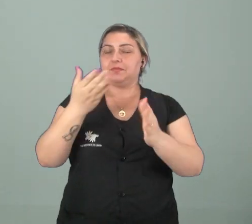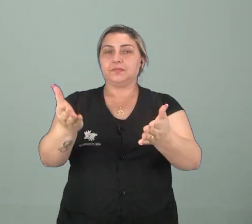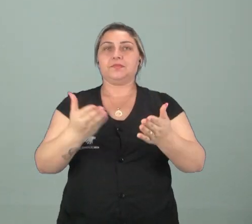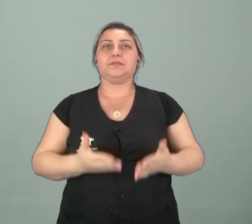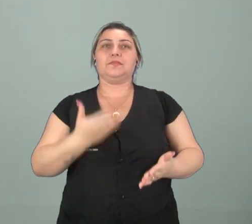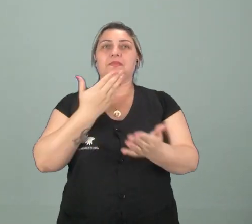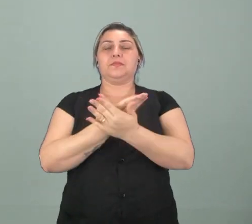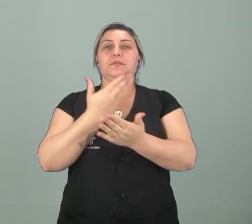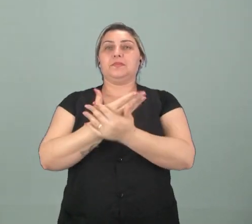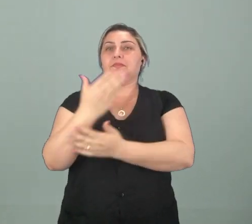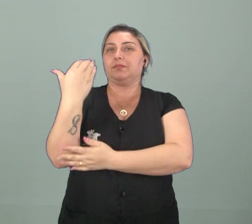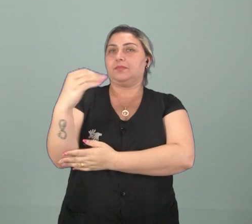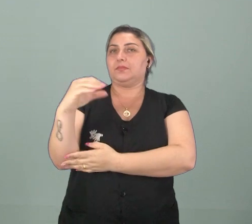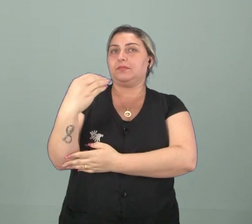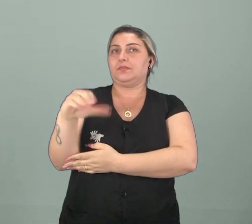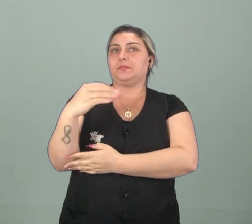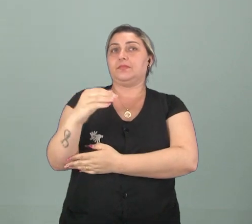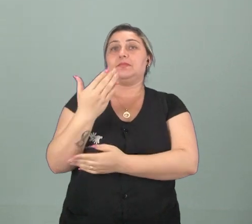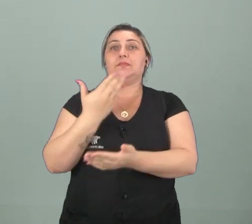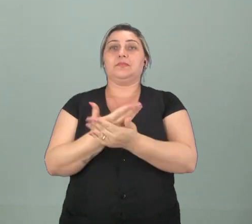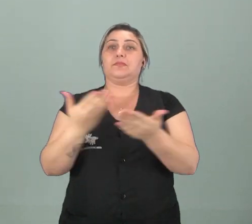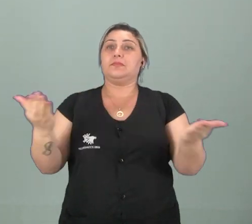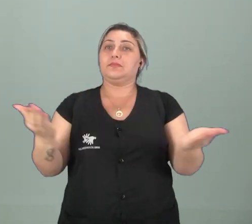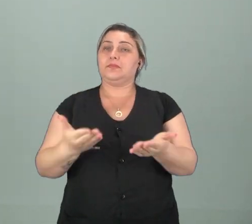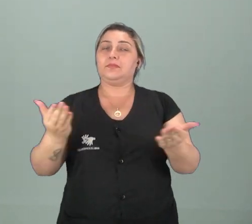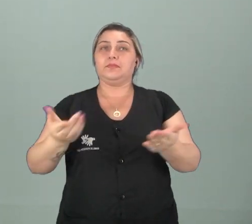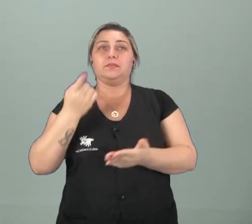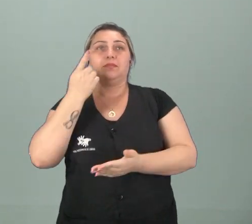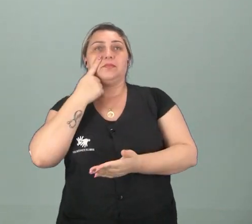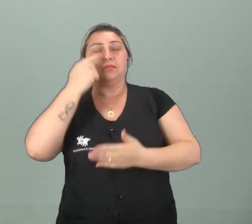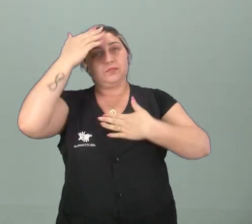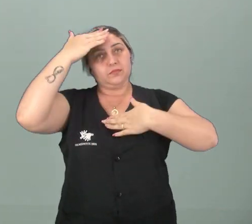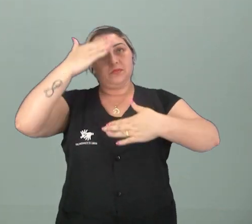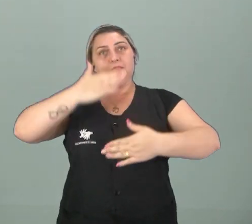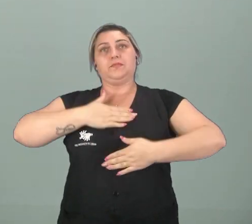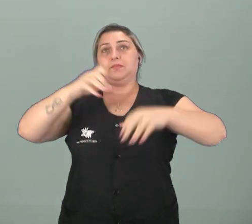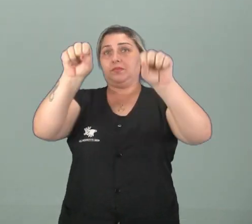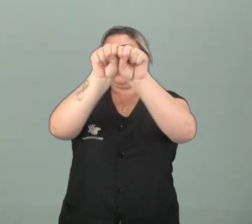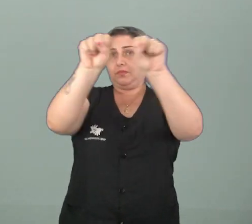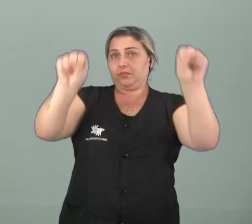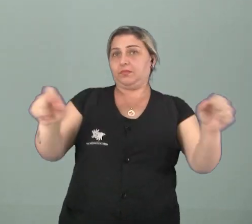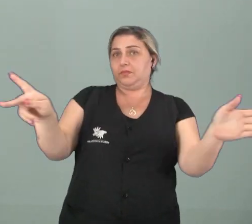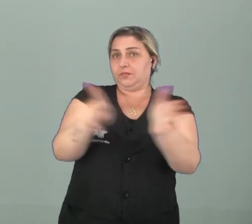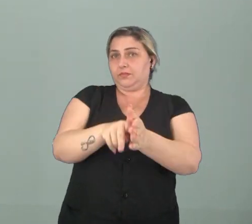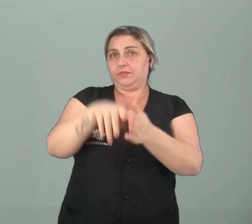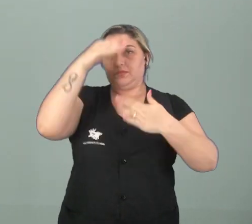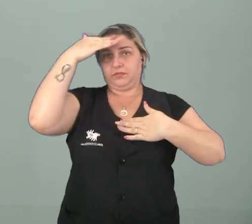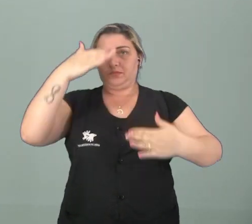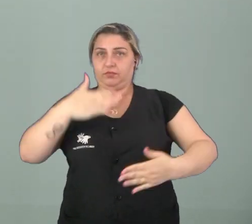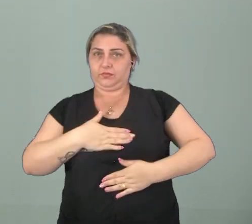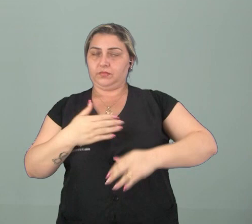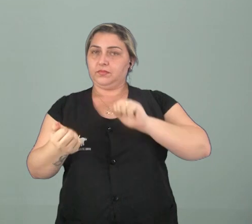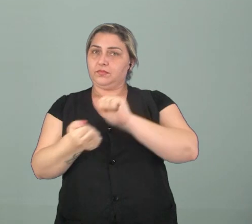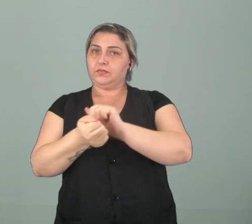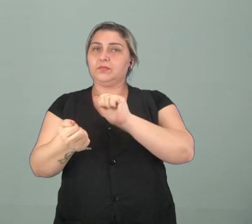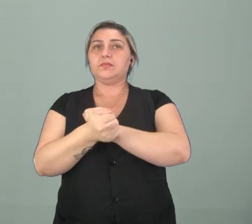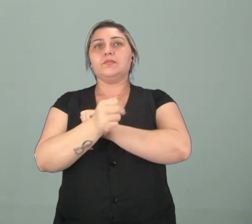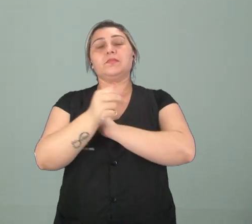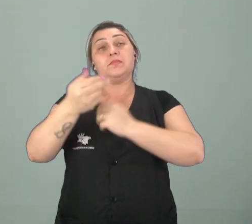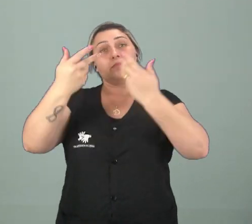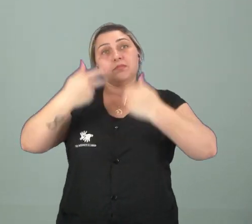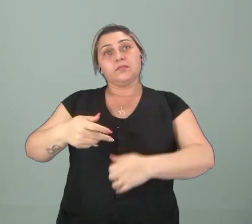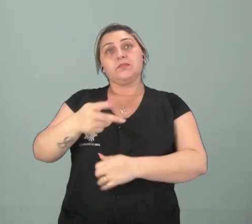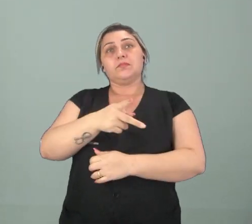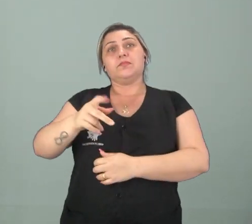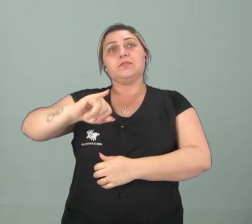Bem-vindos a mais uma aula de ciência. Na aula de hoje nós veremos sobre o corpo humano e os seus sistemas integrados. Eu sou a professora